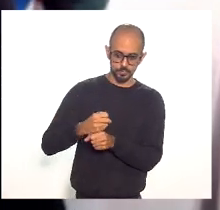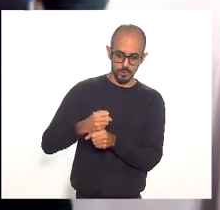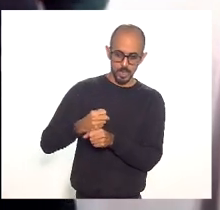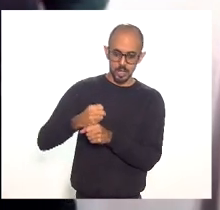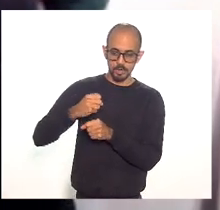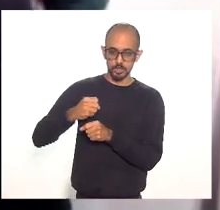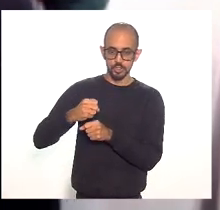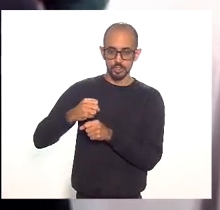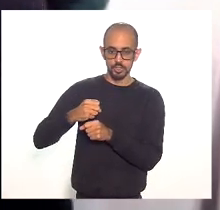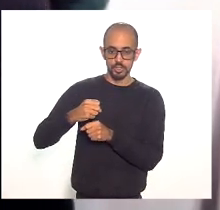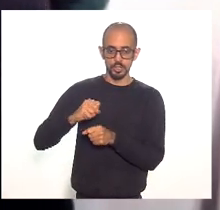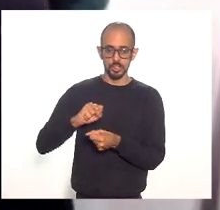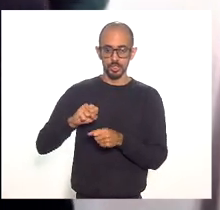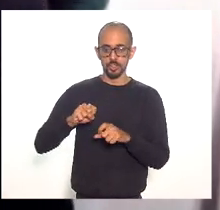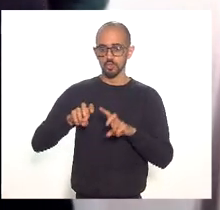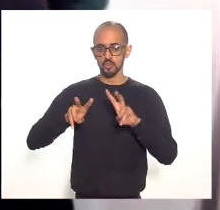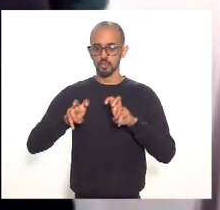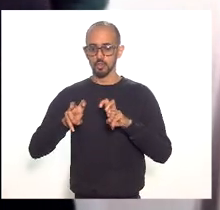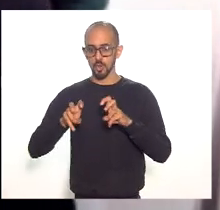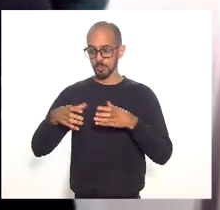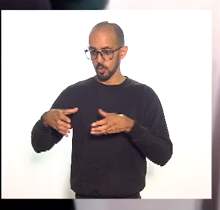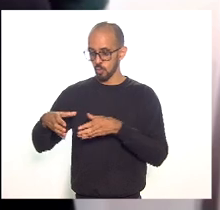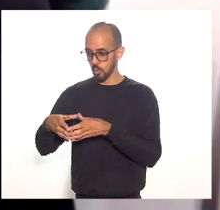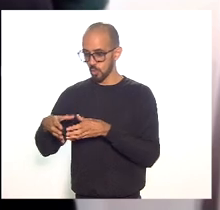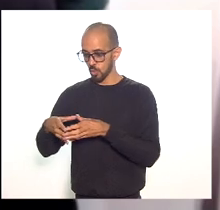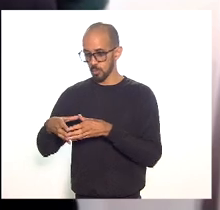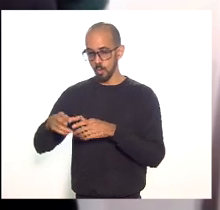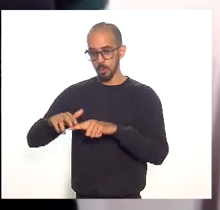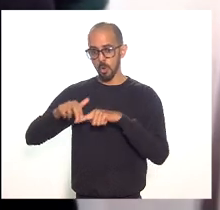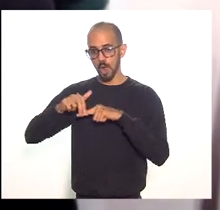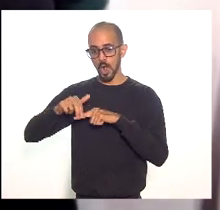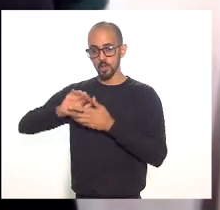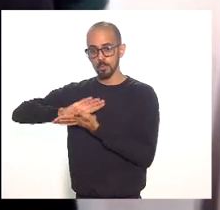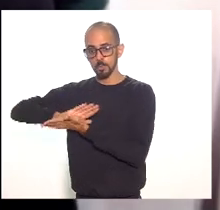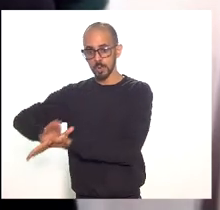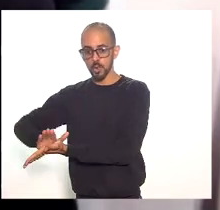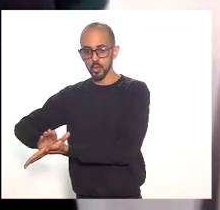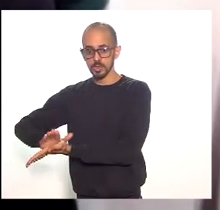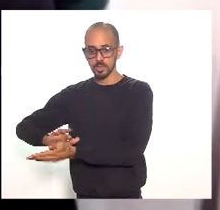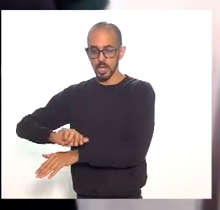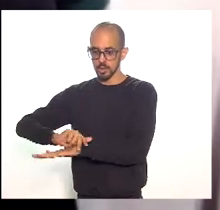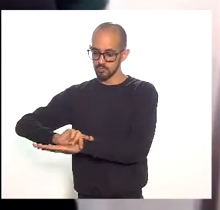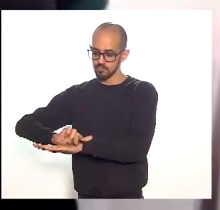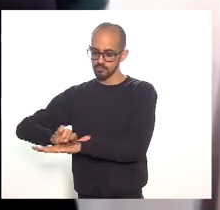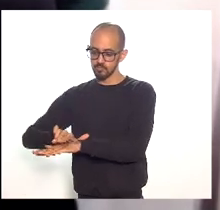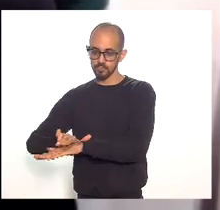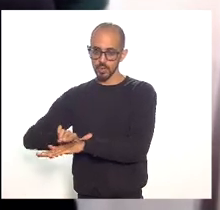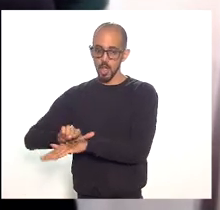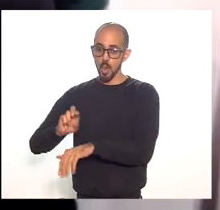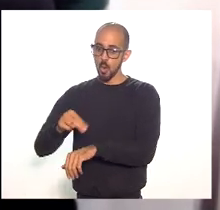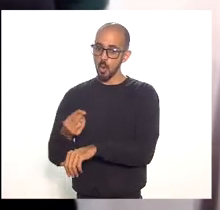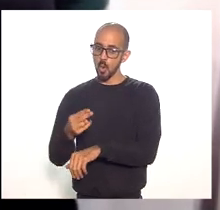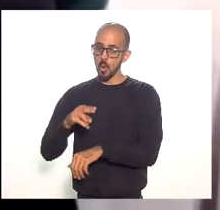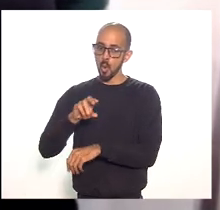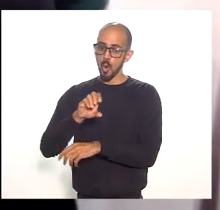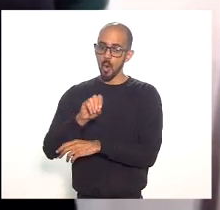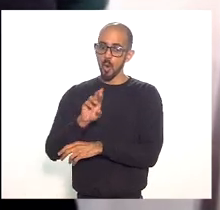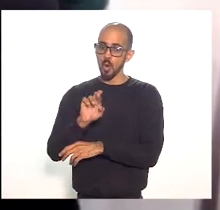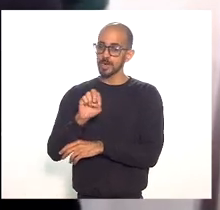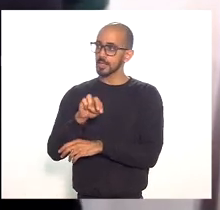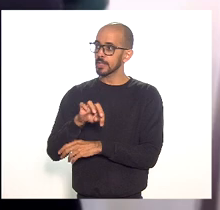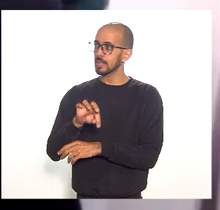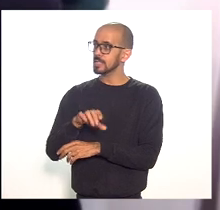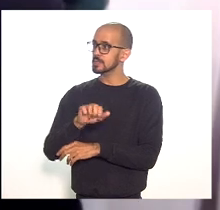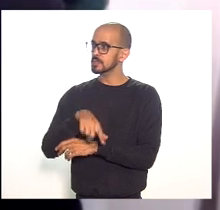a indivíduo ou grupo em razão de sua etnia, raça, cor, orientação sexual e identidade de gênero e ou